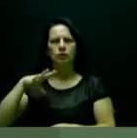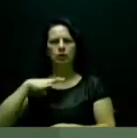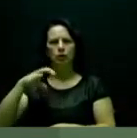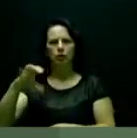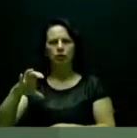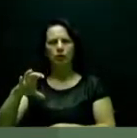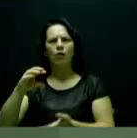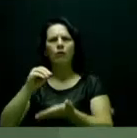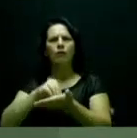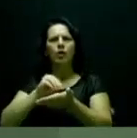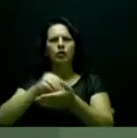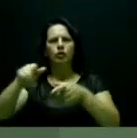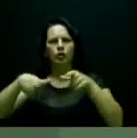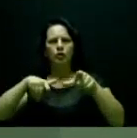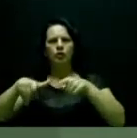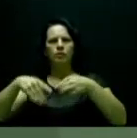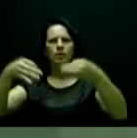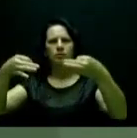trabalho sério.